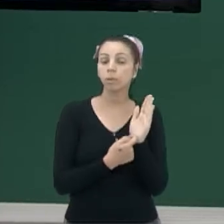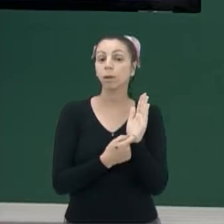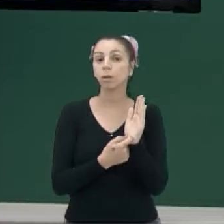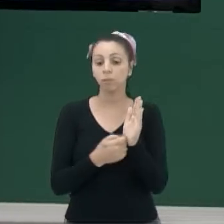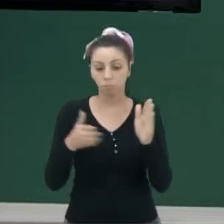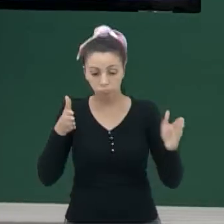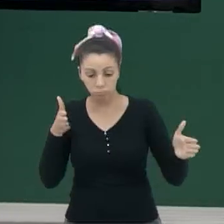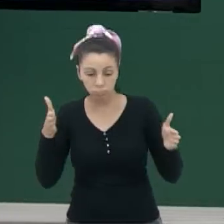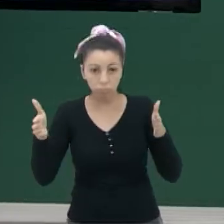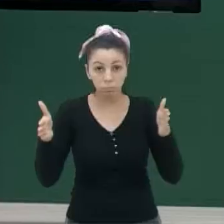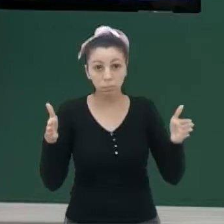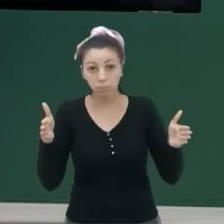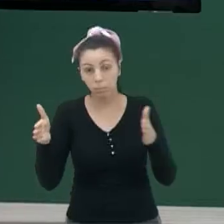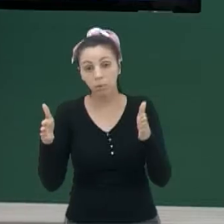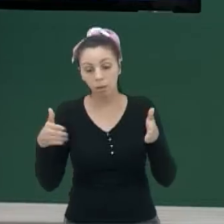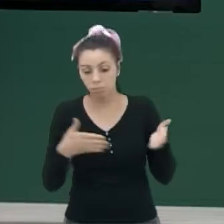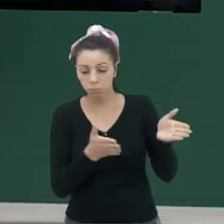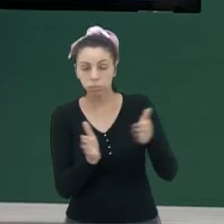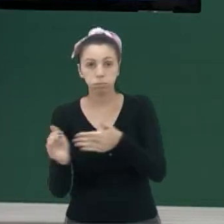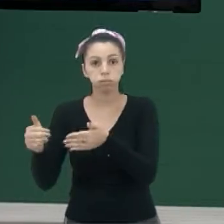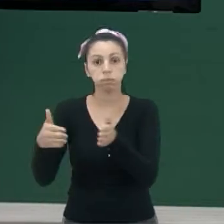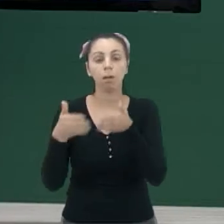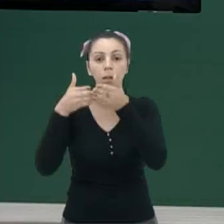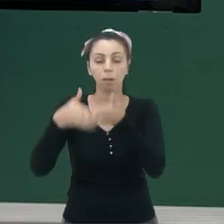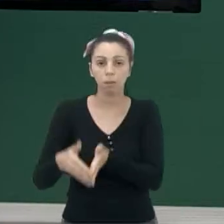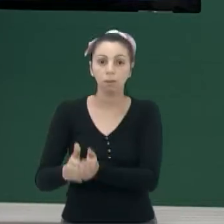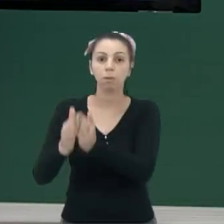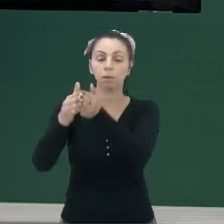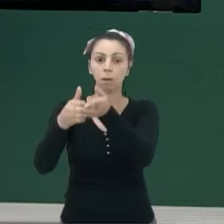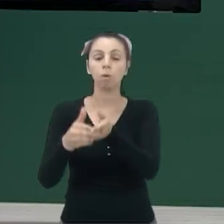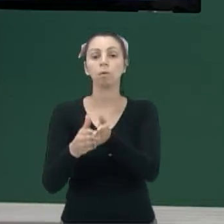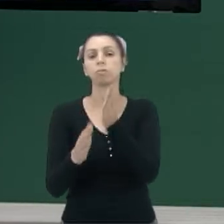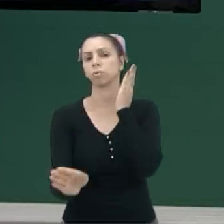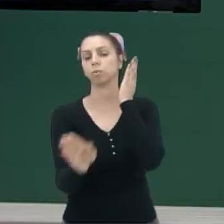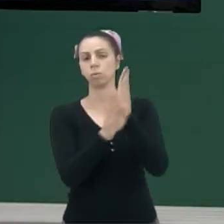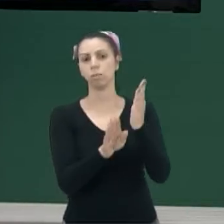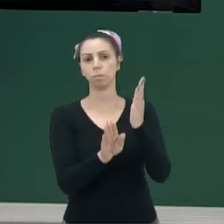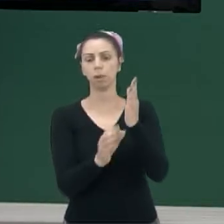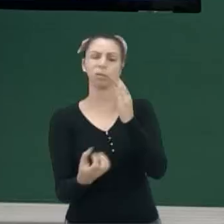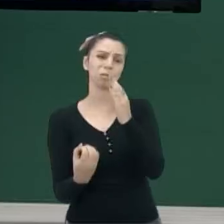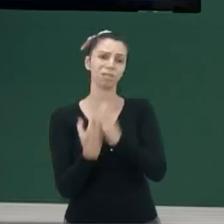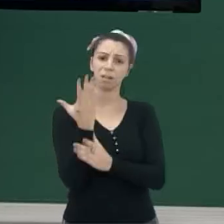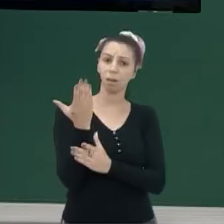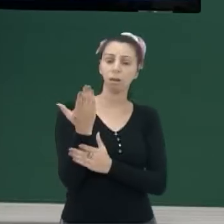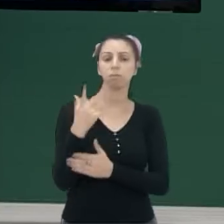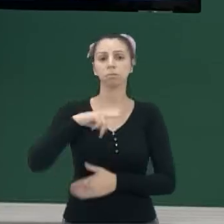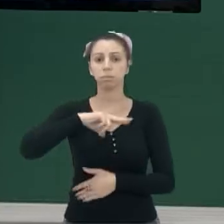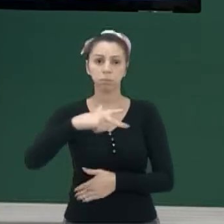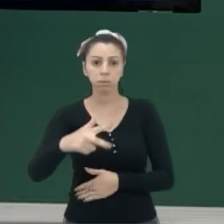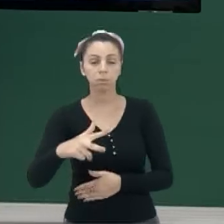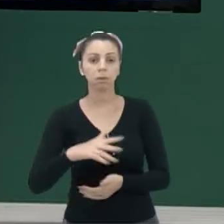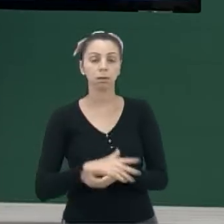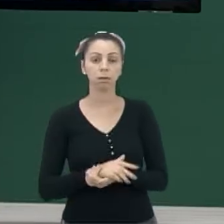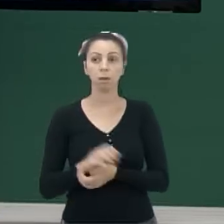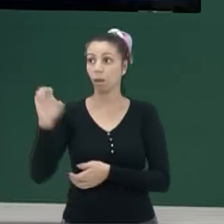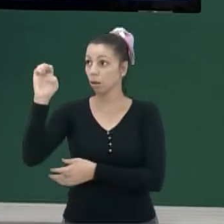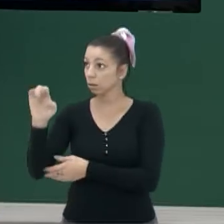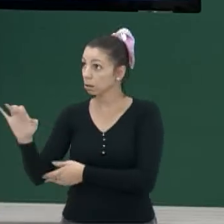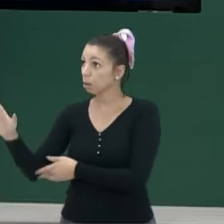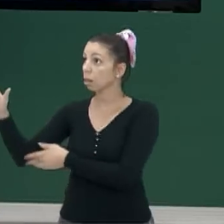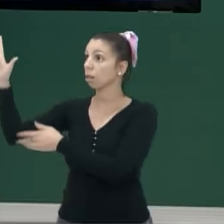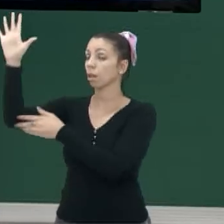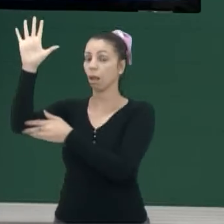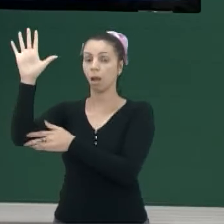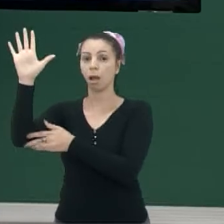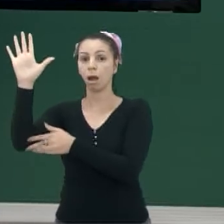esse período aí da rota marítima descoberta, né, ou criada, ou feita por Portugal, da Europa até